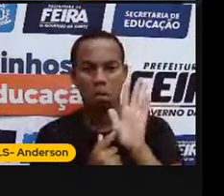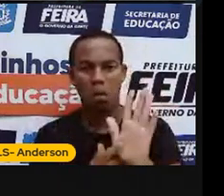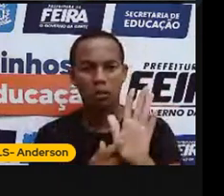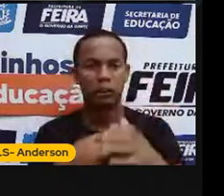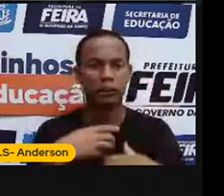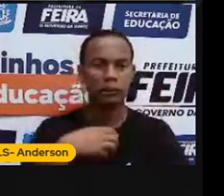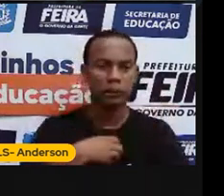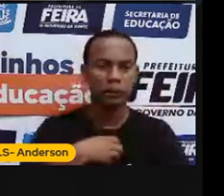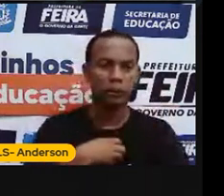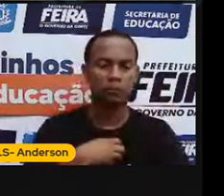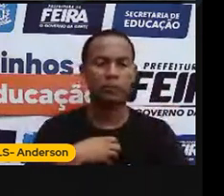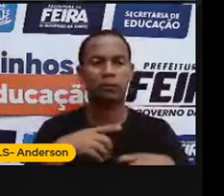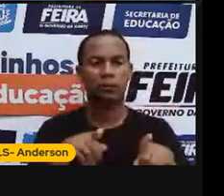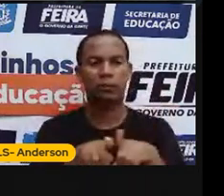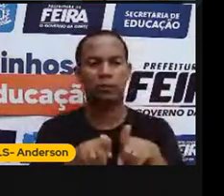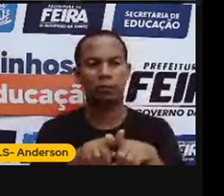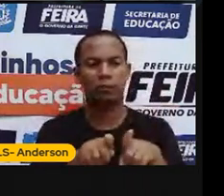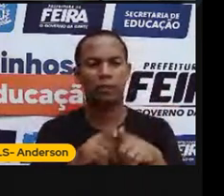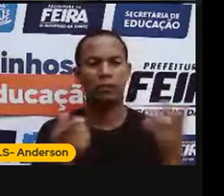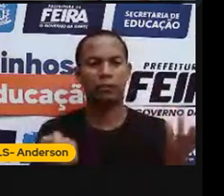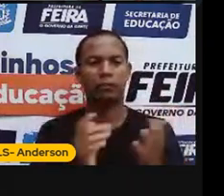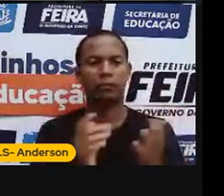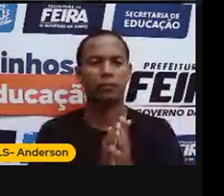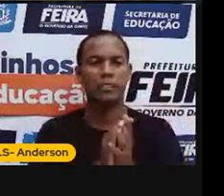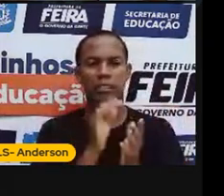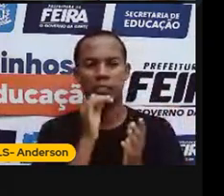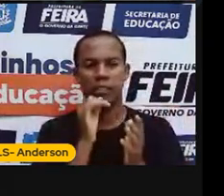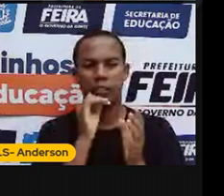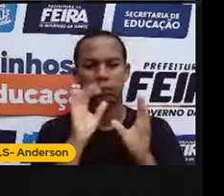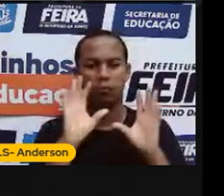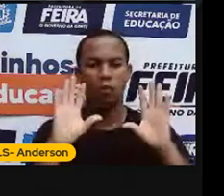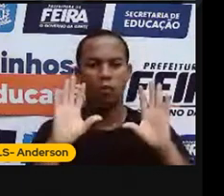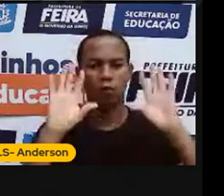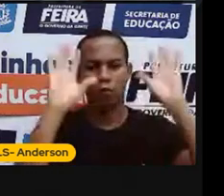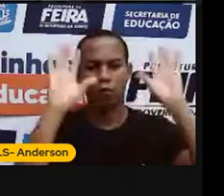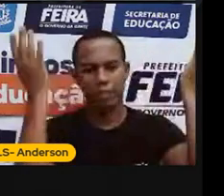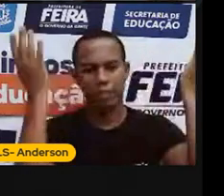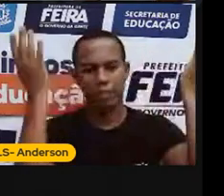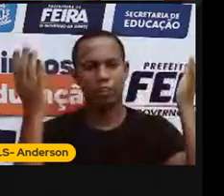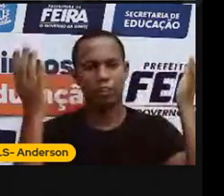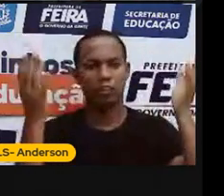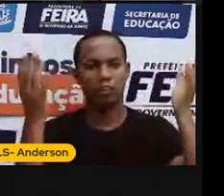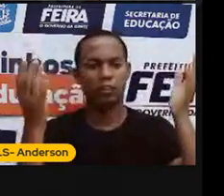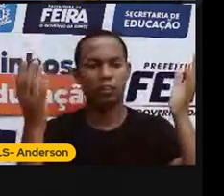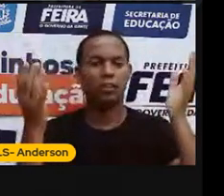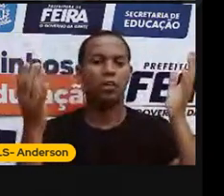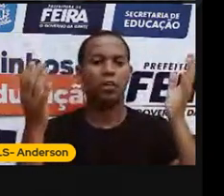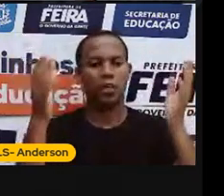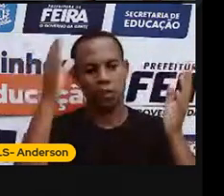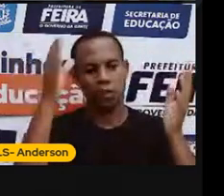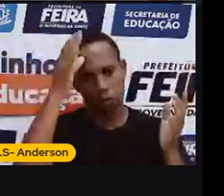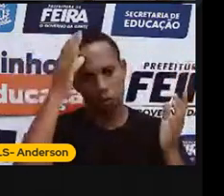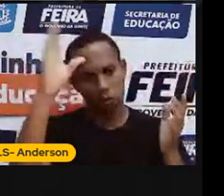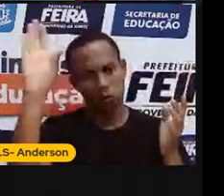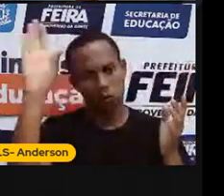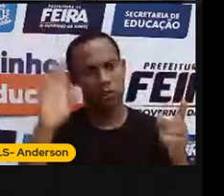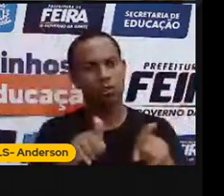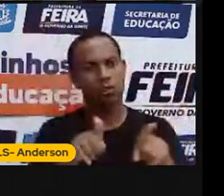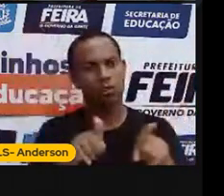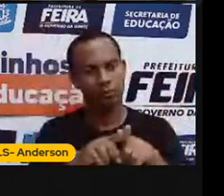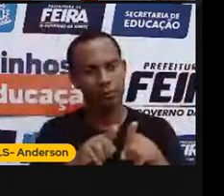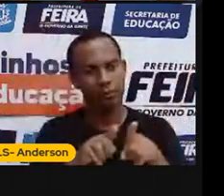sentimentos específicos. Então, se é um momento de festa, a pintura será voltada para quê? Para a festa. Se é um